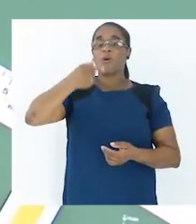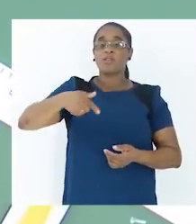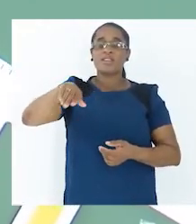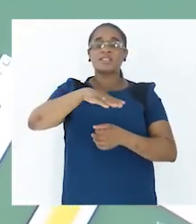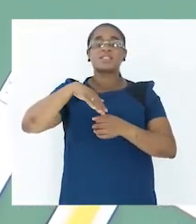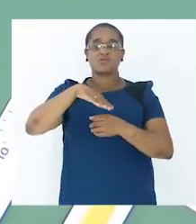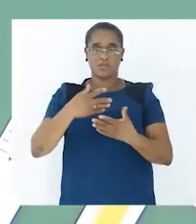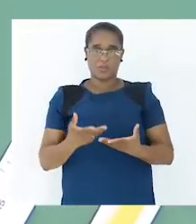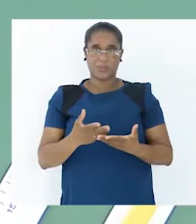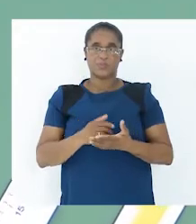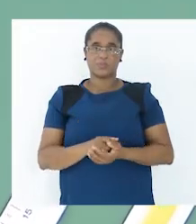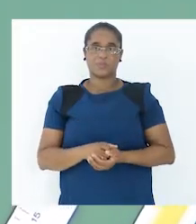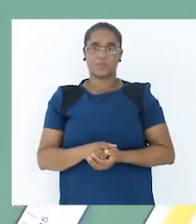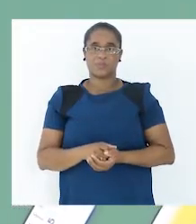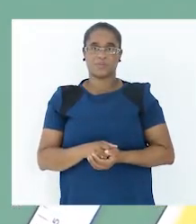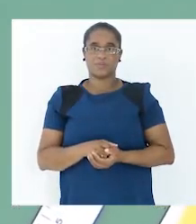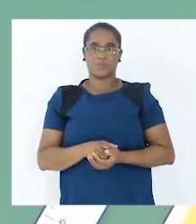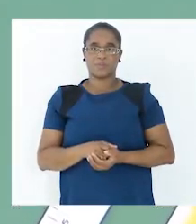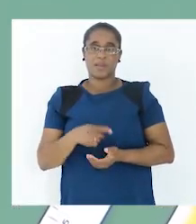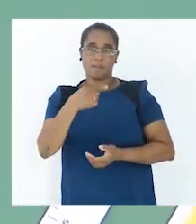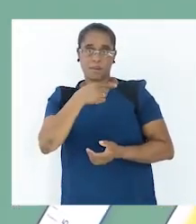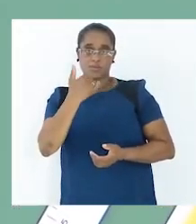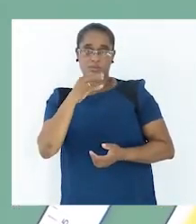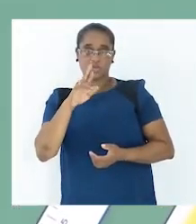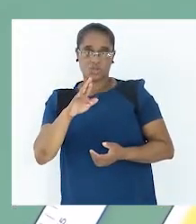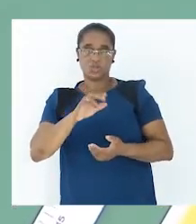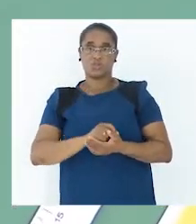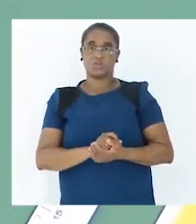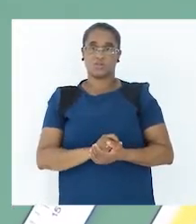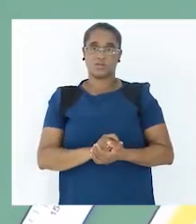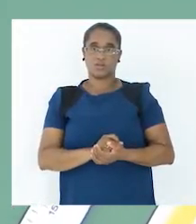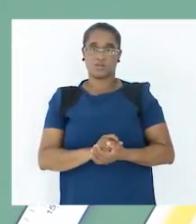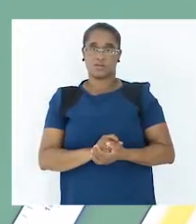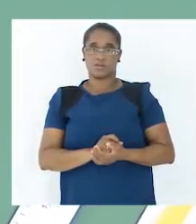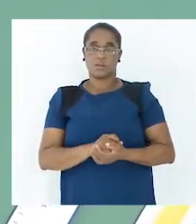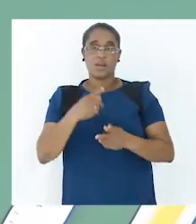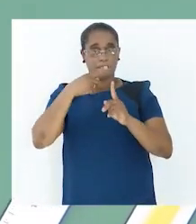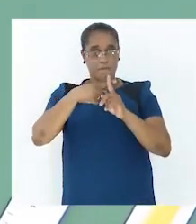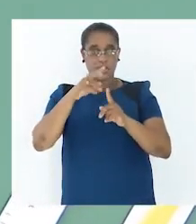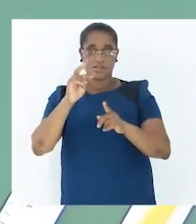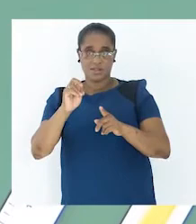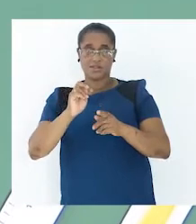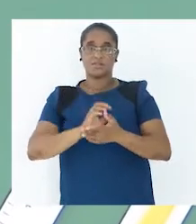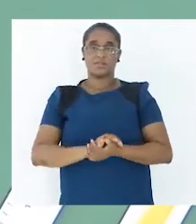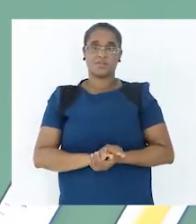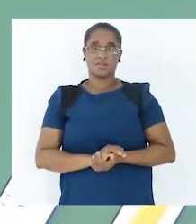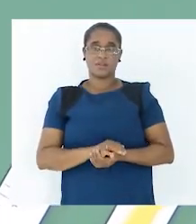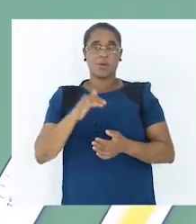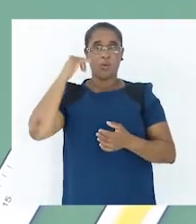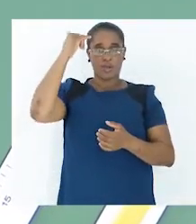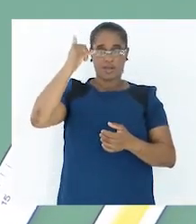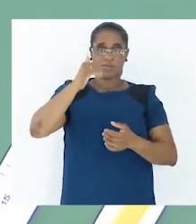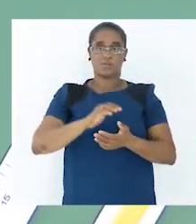situação. Menos 2x mais 3 ao